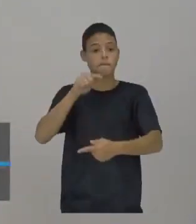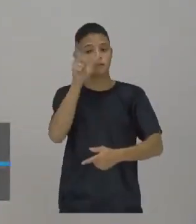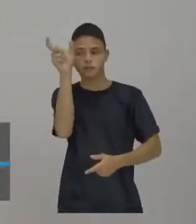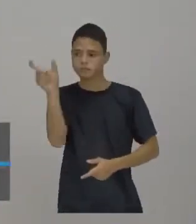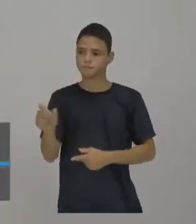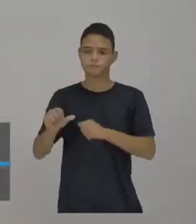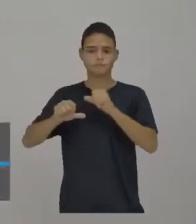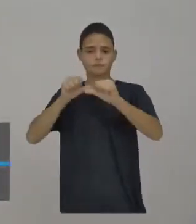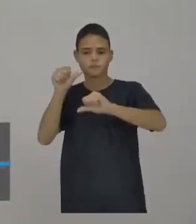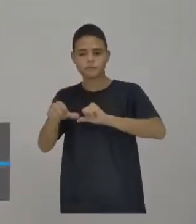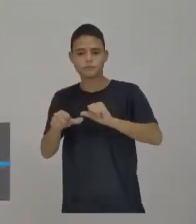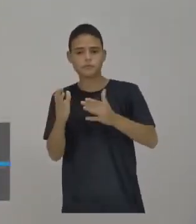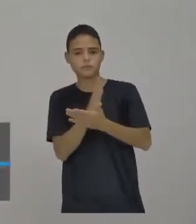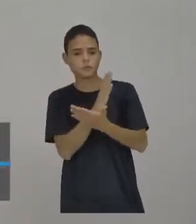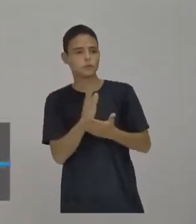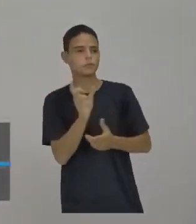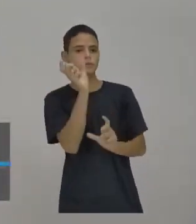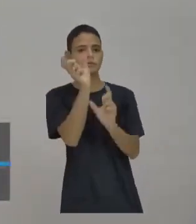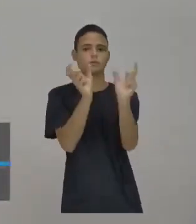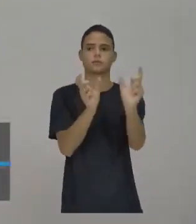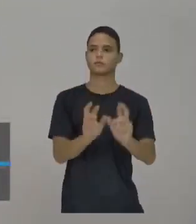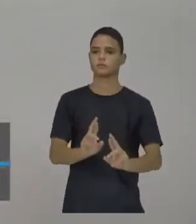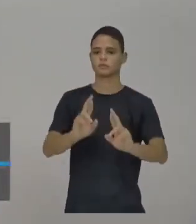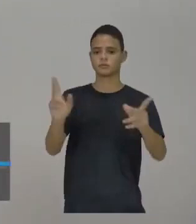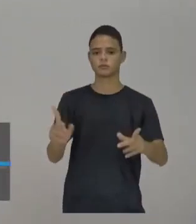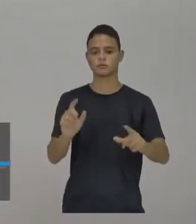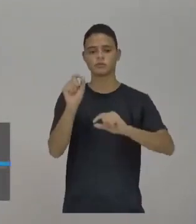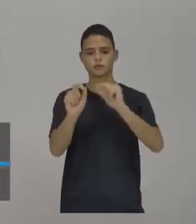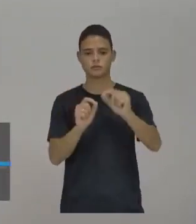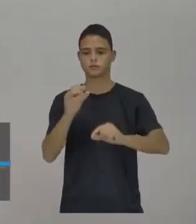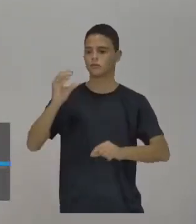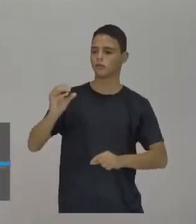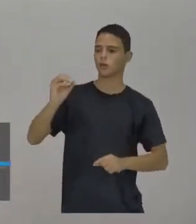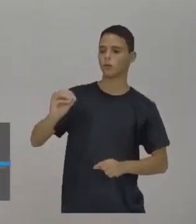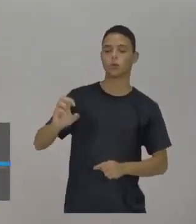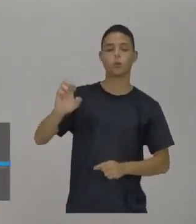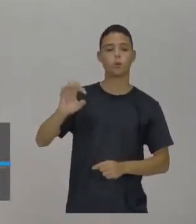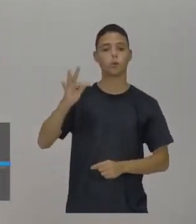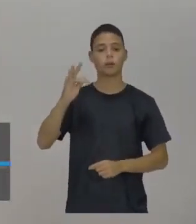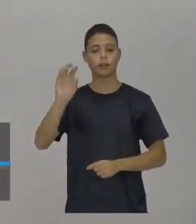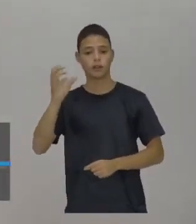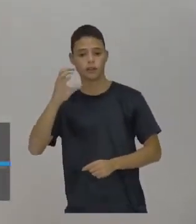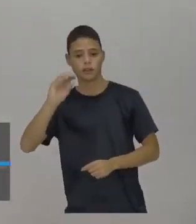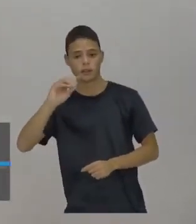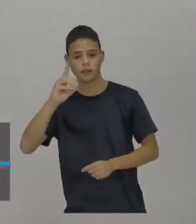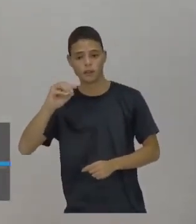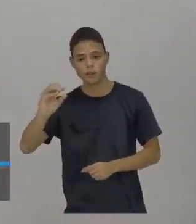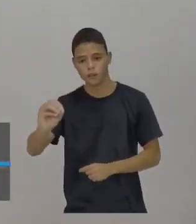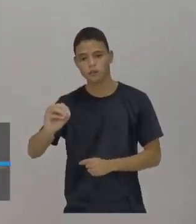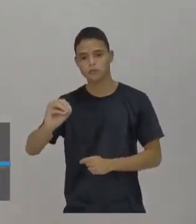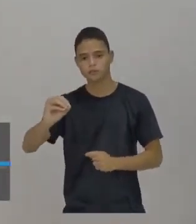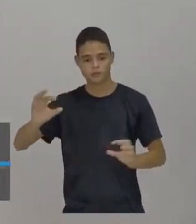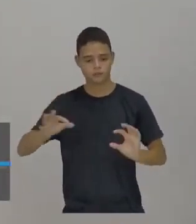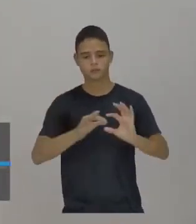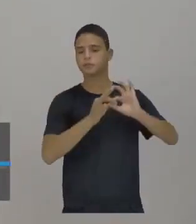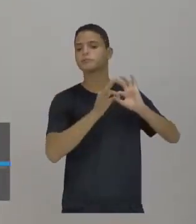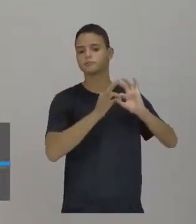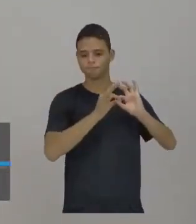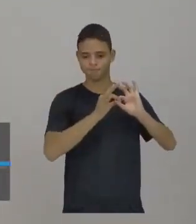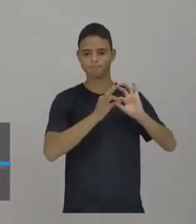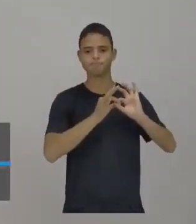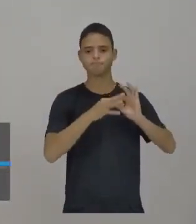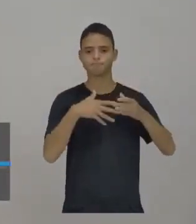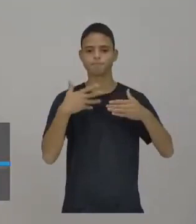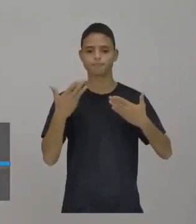por outros termos. E isso é chamado de coesão, quando o texto se referencia. Isso você